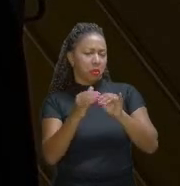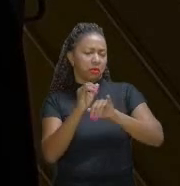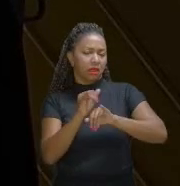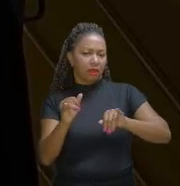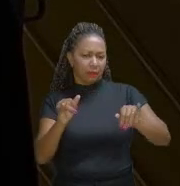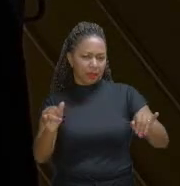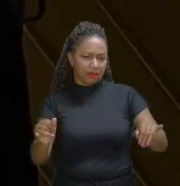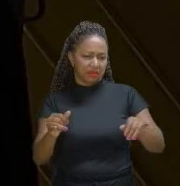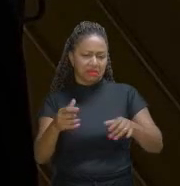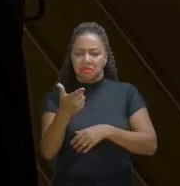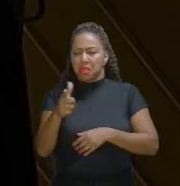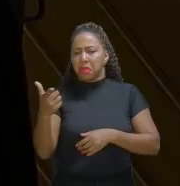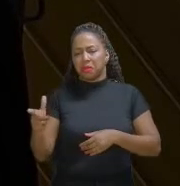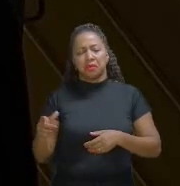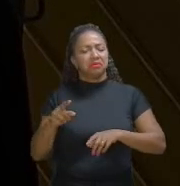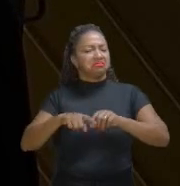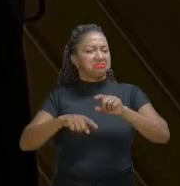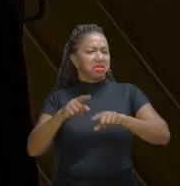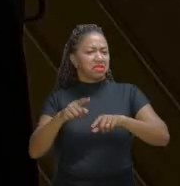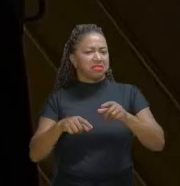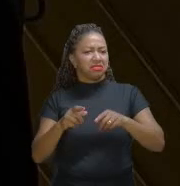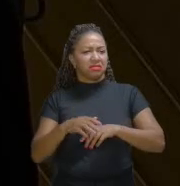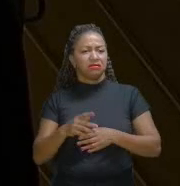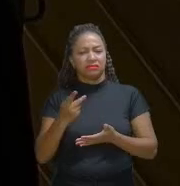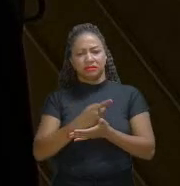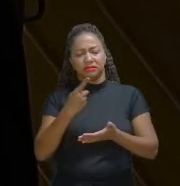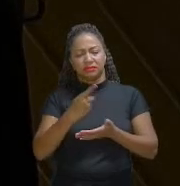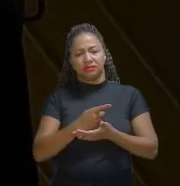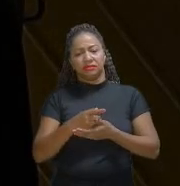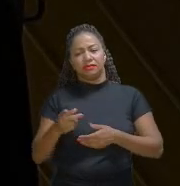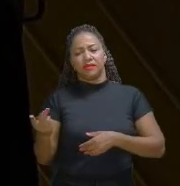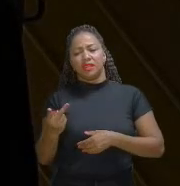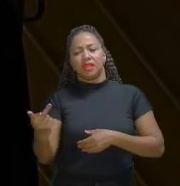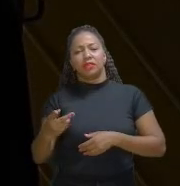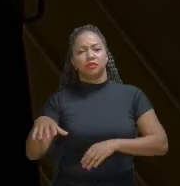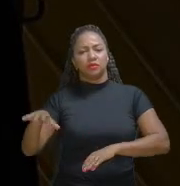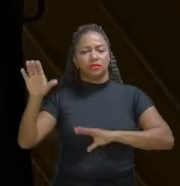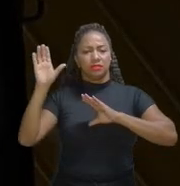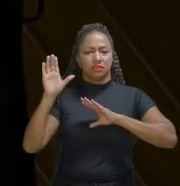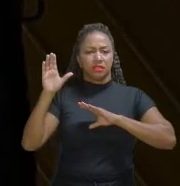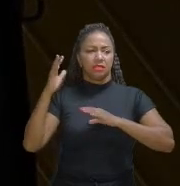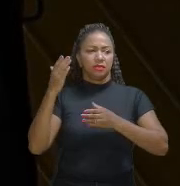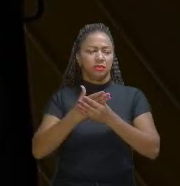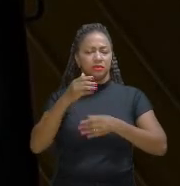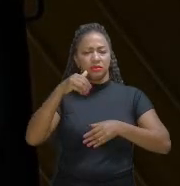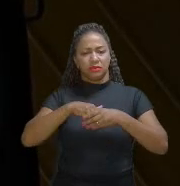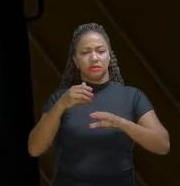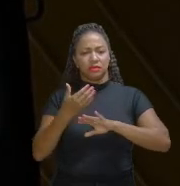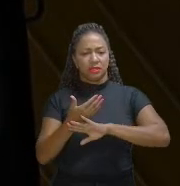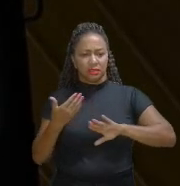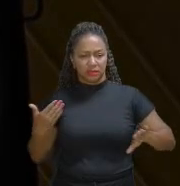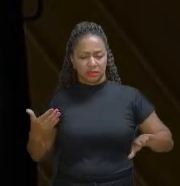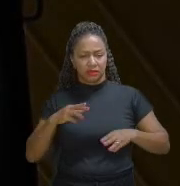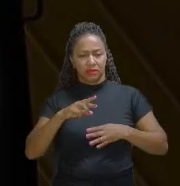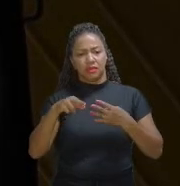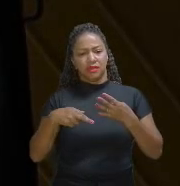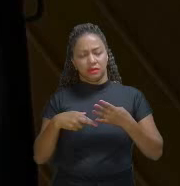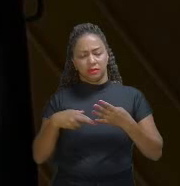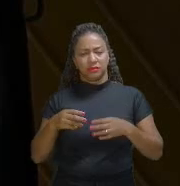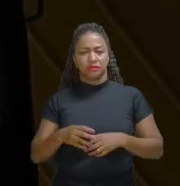campanha, não há qualquer elemento concreto que desqualifique a atuação das candidatas no processo eleitoral. Por isso, rejeito os argumentos